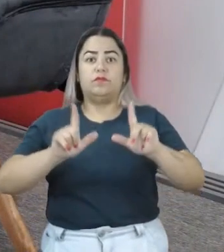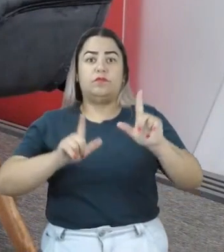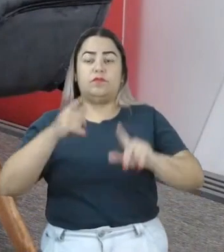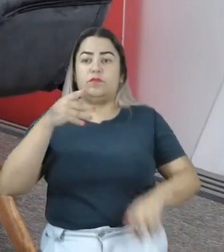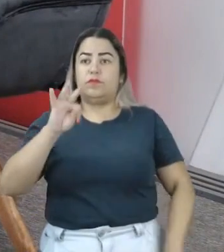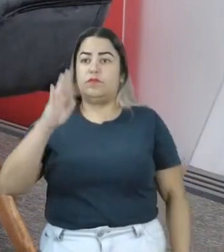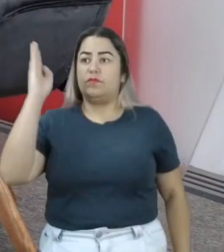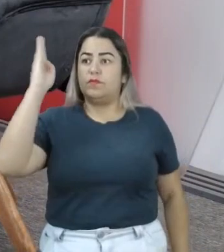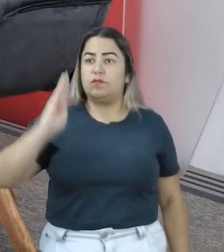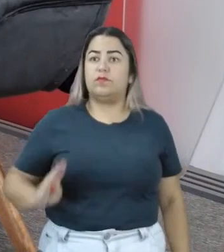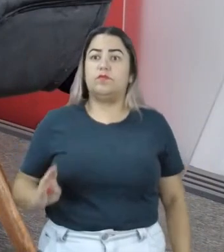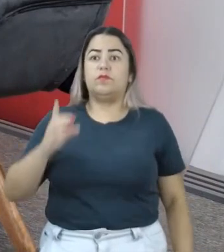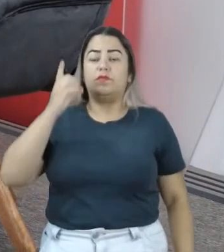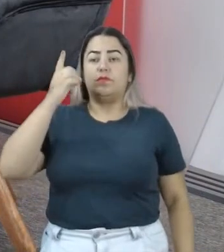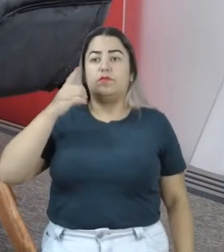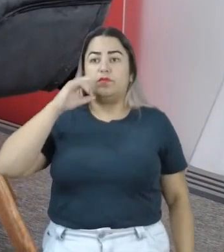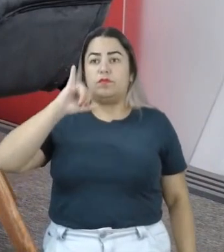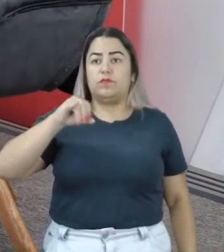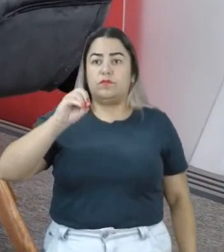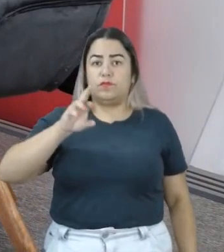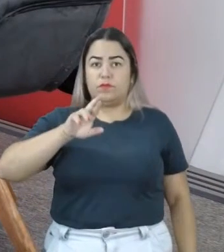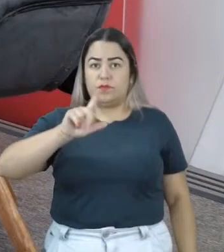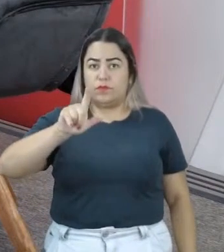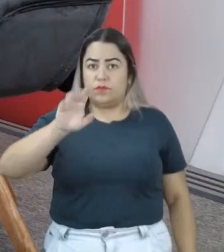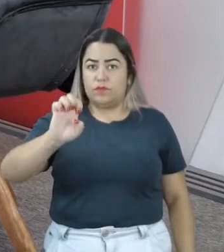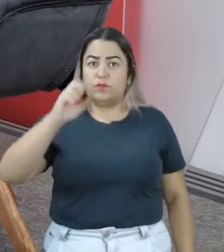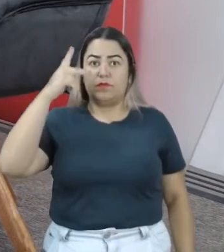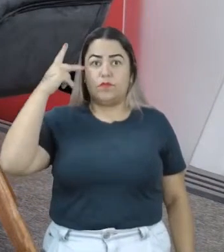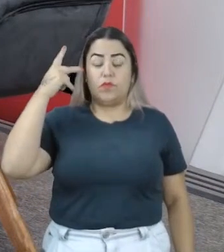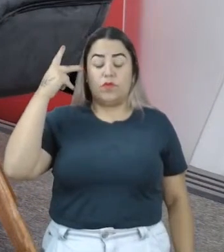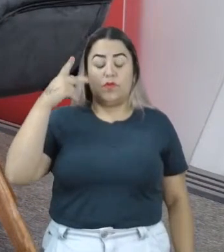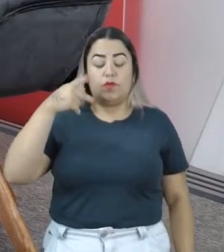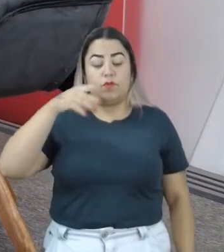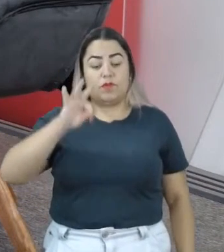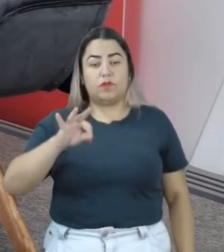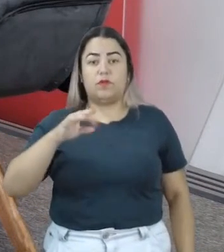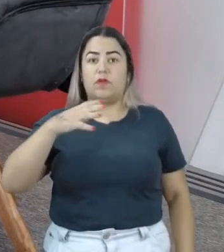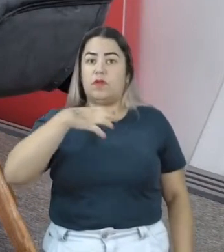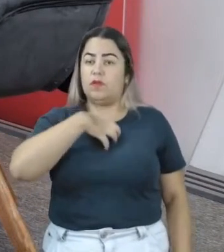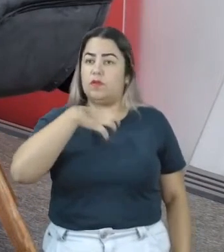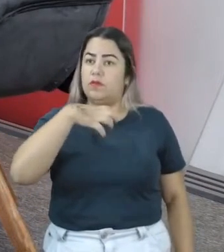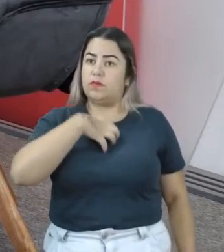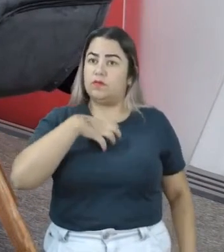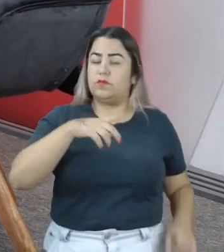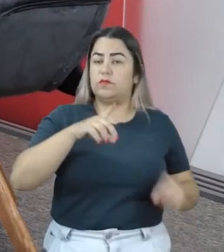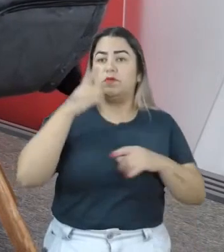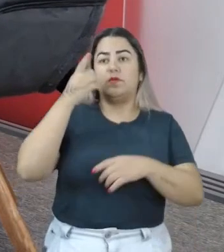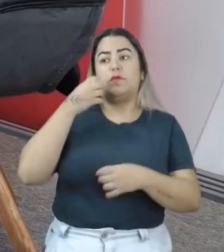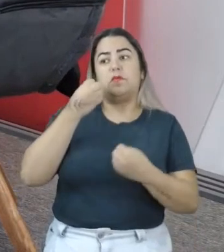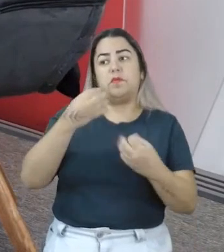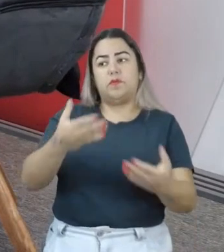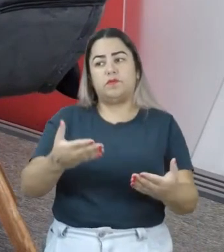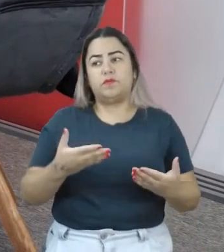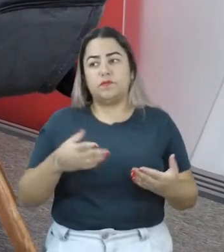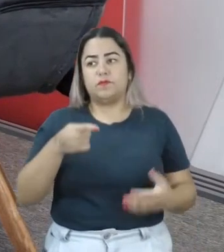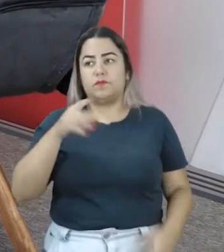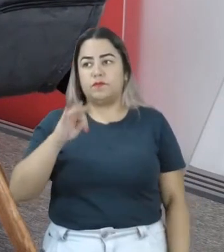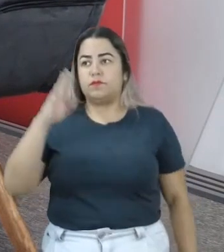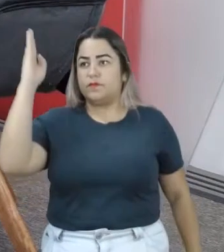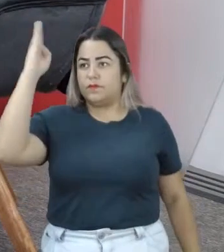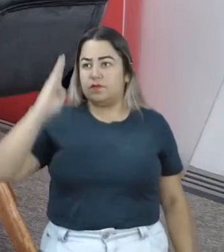com o deputado federal Jorge Sola, do PT da Bahia. Bom dia, deputado Jorge Sola, seja bem-vindo ao Jornal PT Brasil.